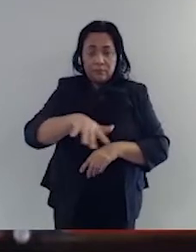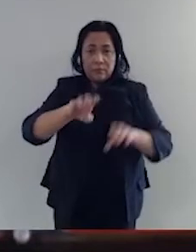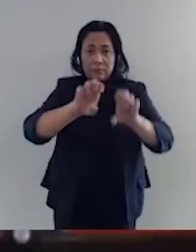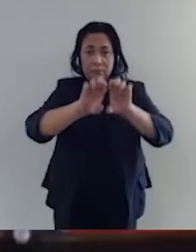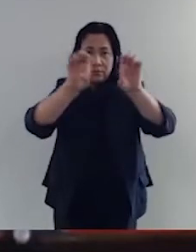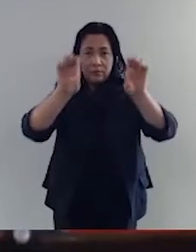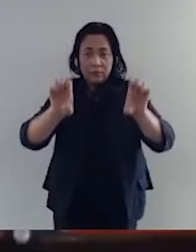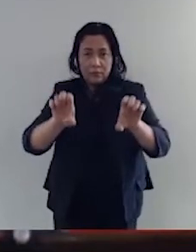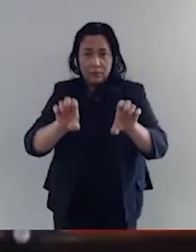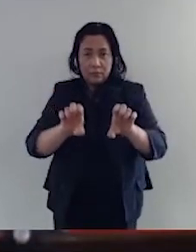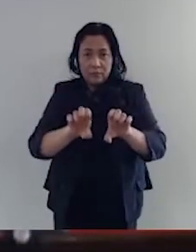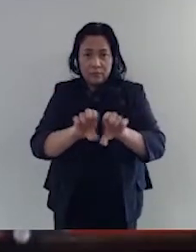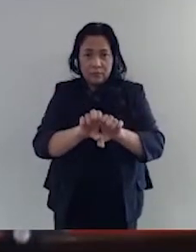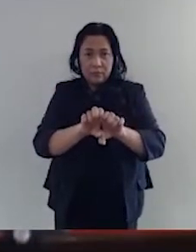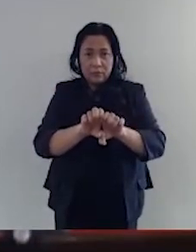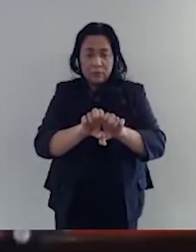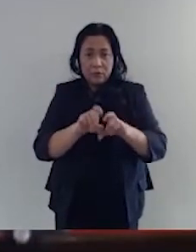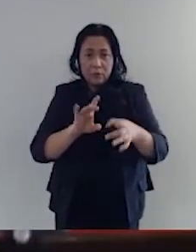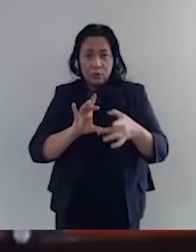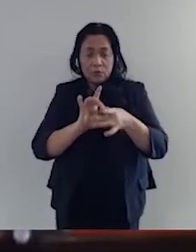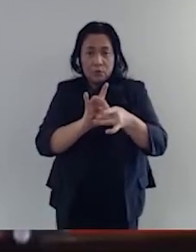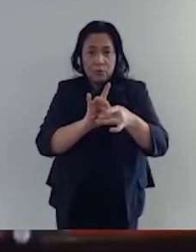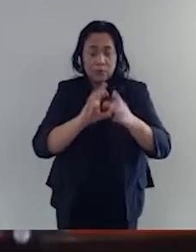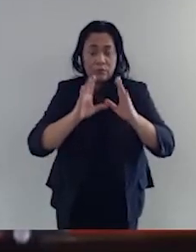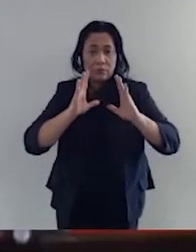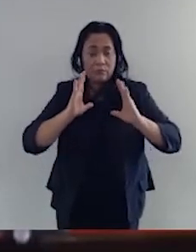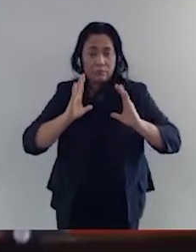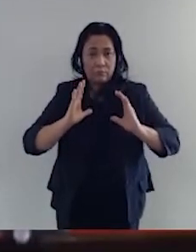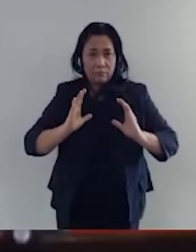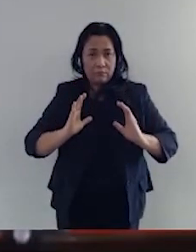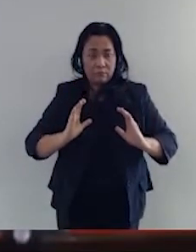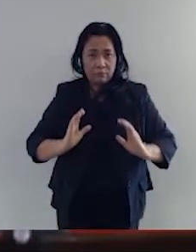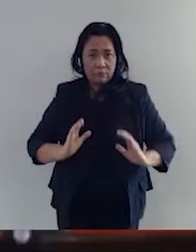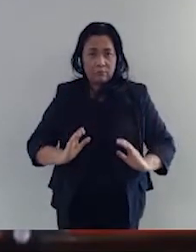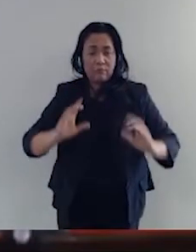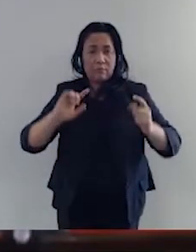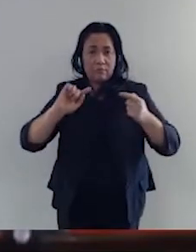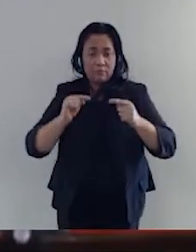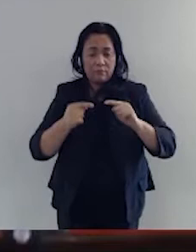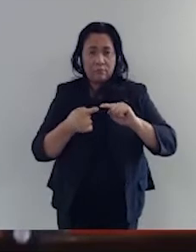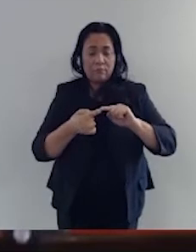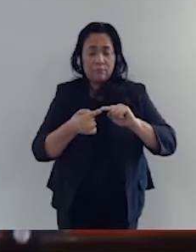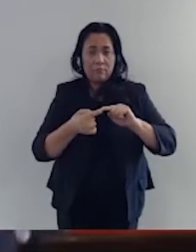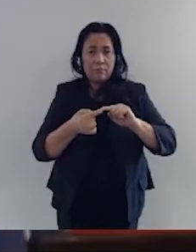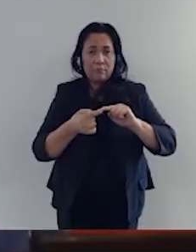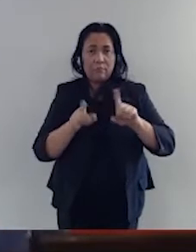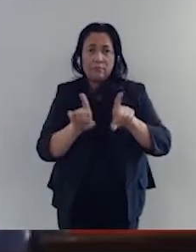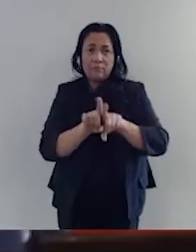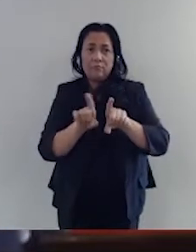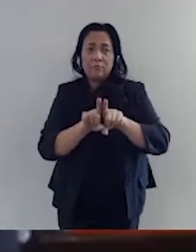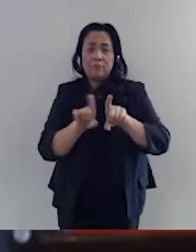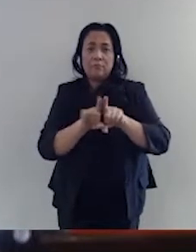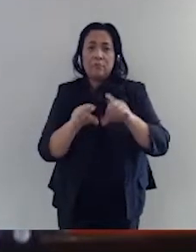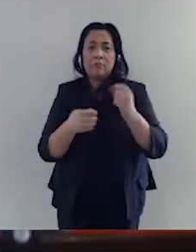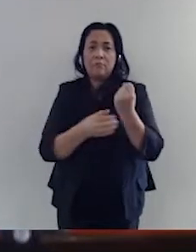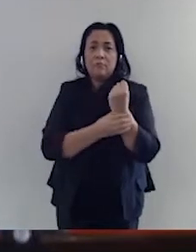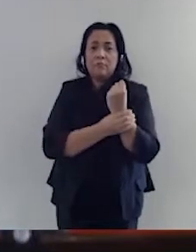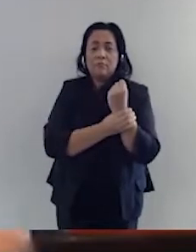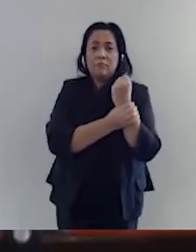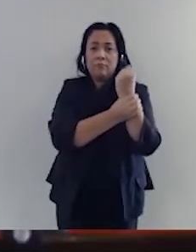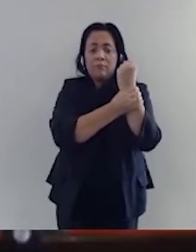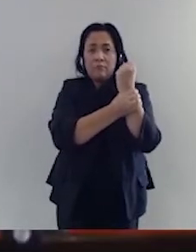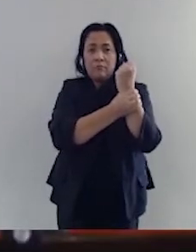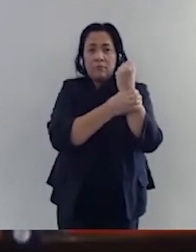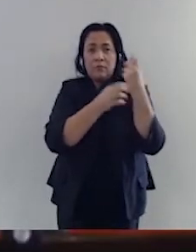desde logo com a cidadania e com as garantias fundamentais do cidadão